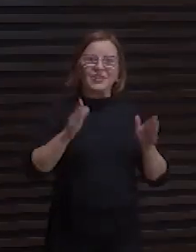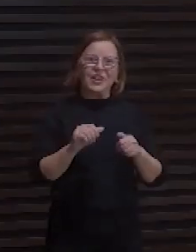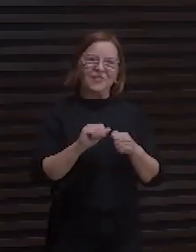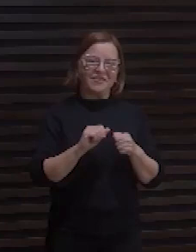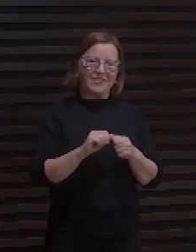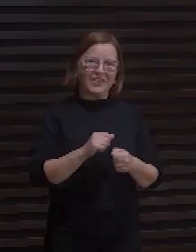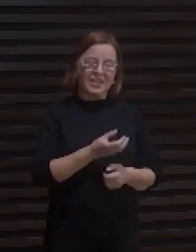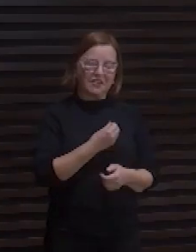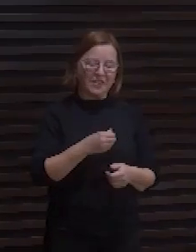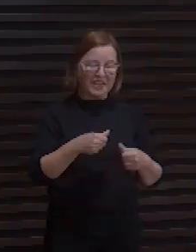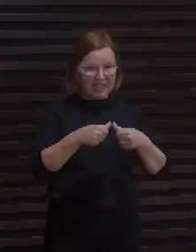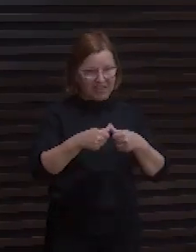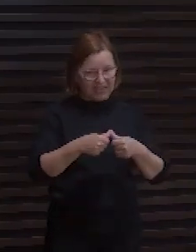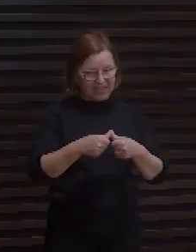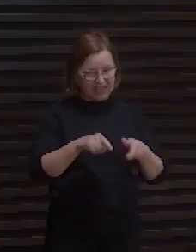Então agora,